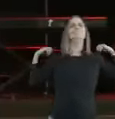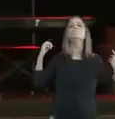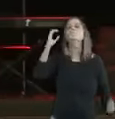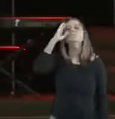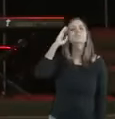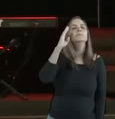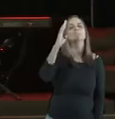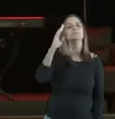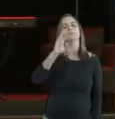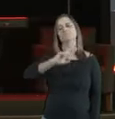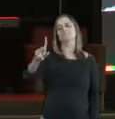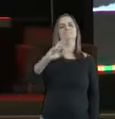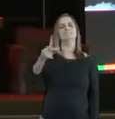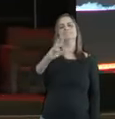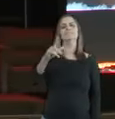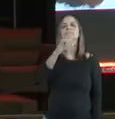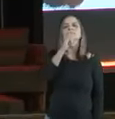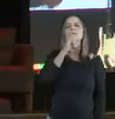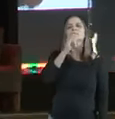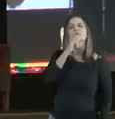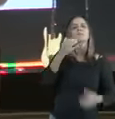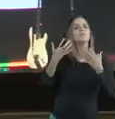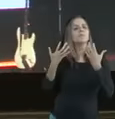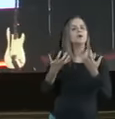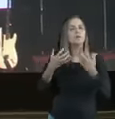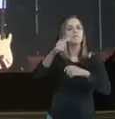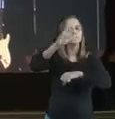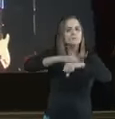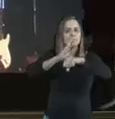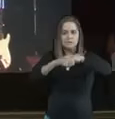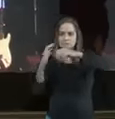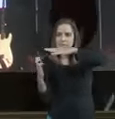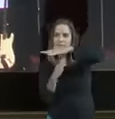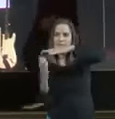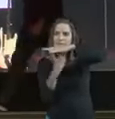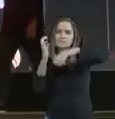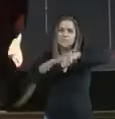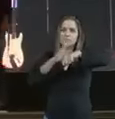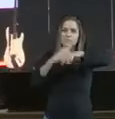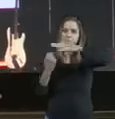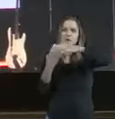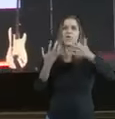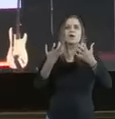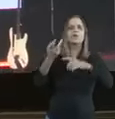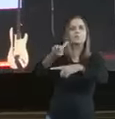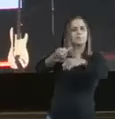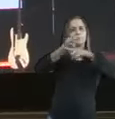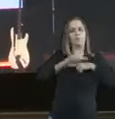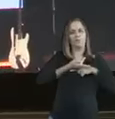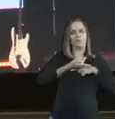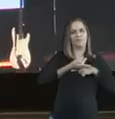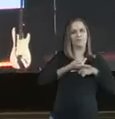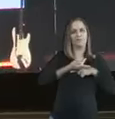ó, eu consigo, além do meu dízimo, botar 3, 4, 5, 10 mil por mês